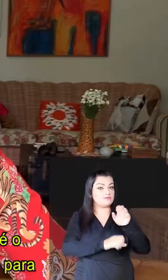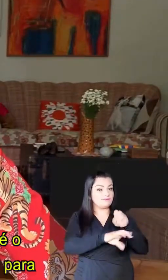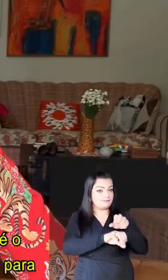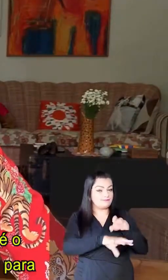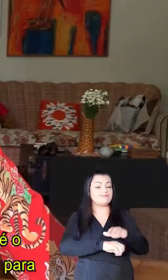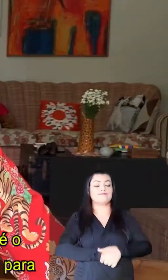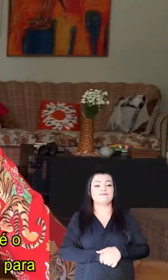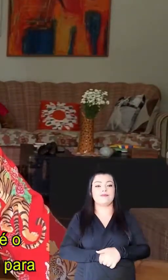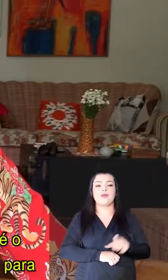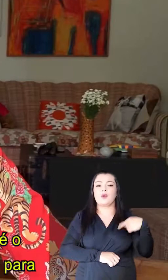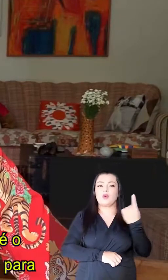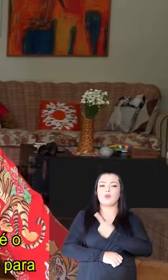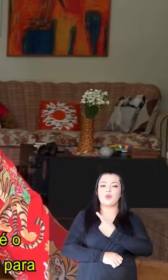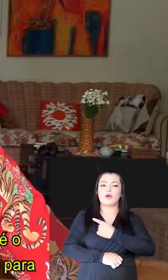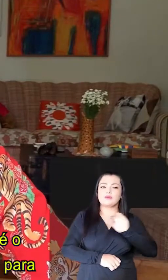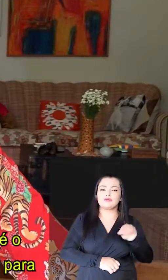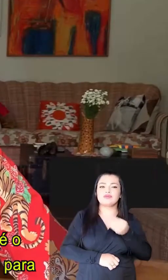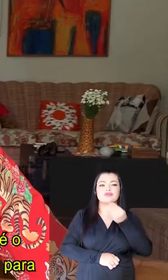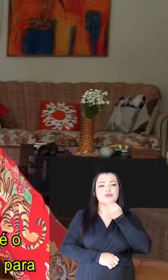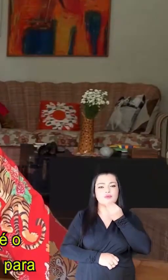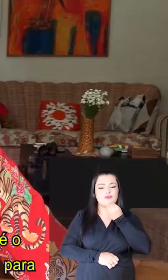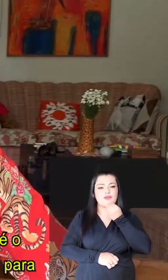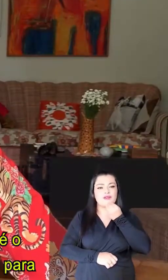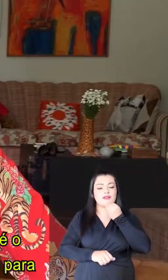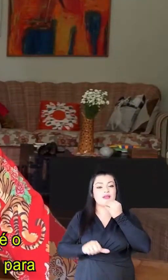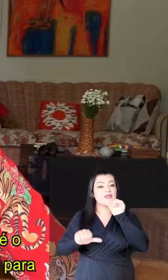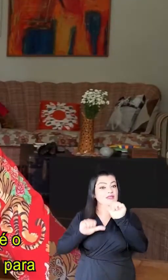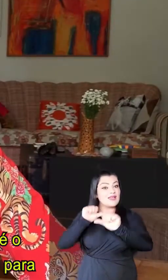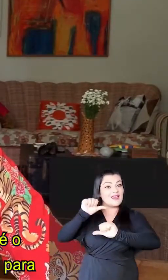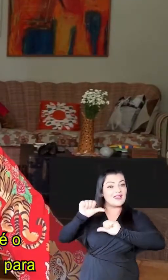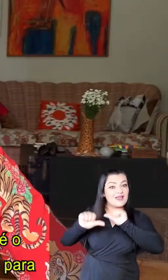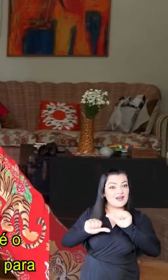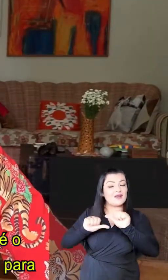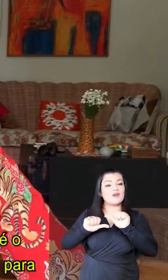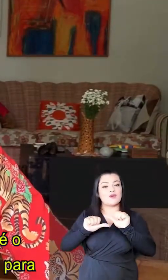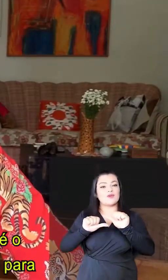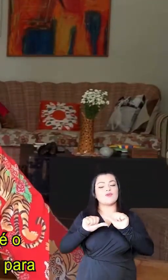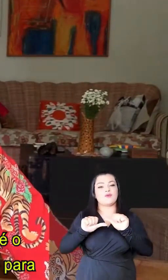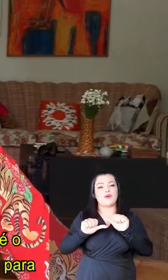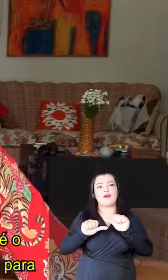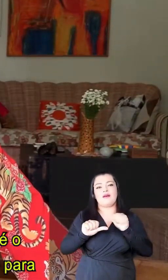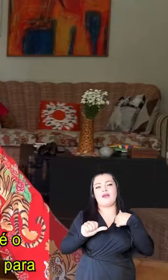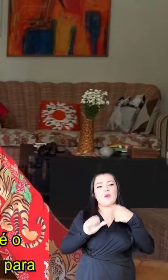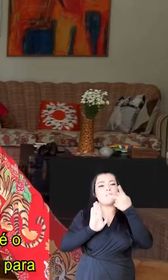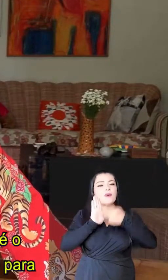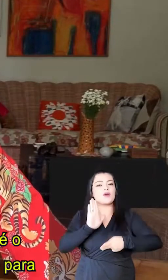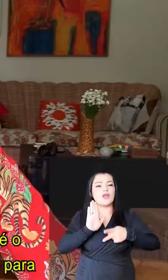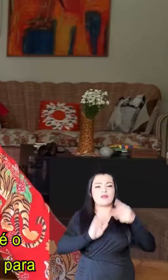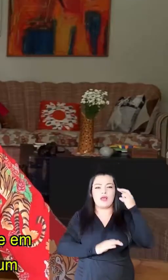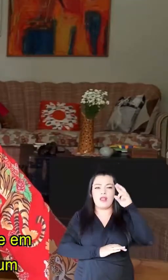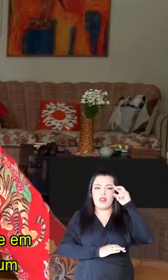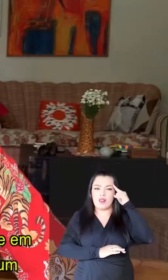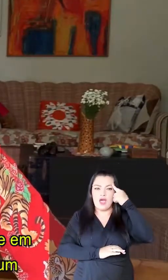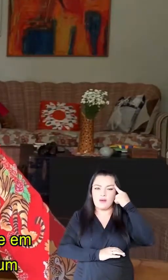possibilidade de transformar um dos nossos projetos, que é o Revivendo Memórias, que é um projeto voltado